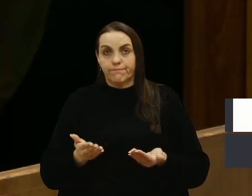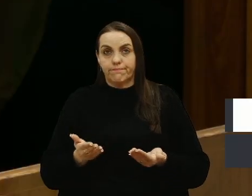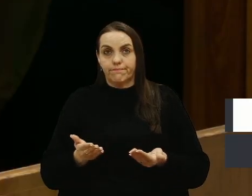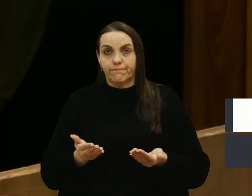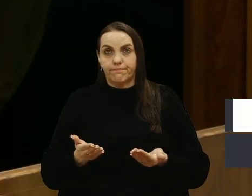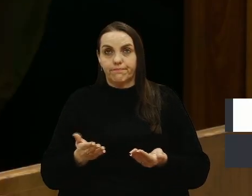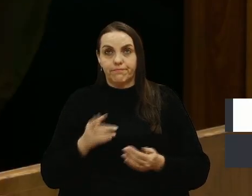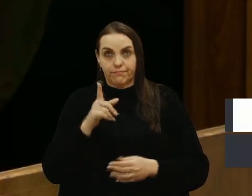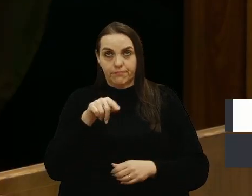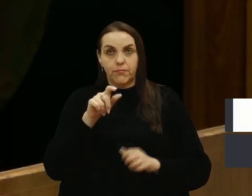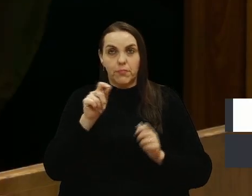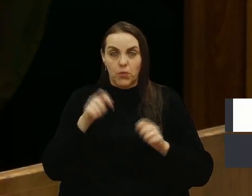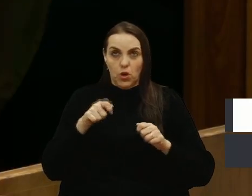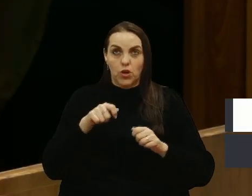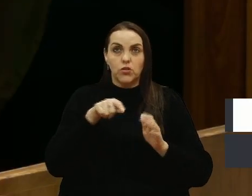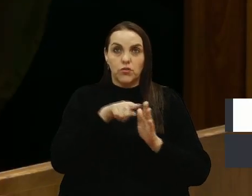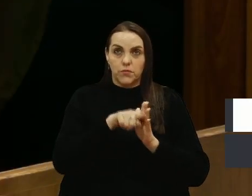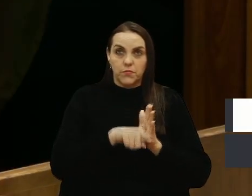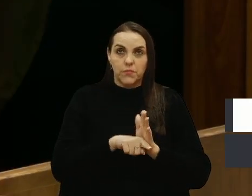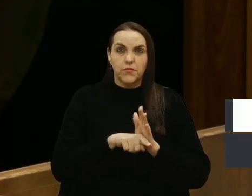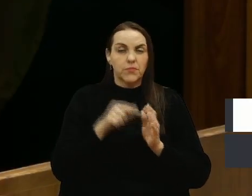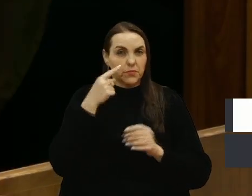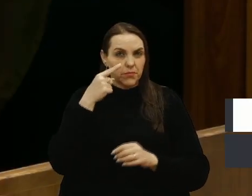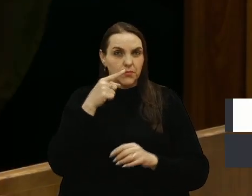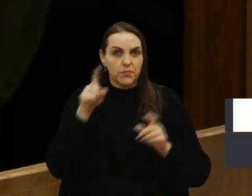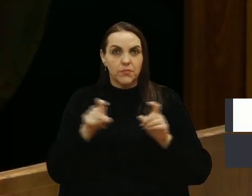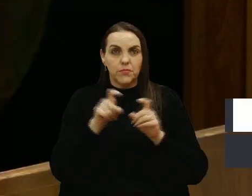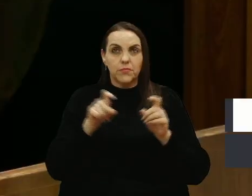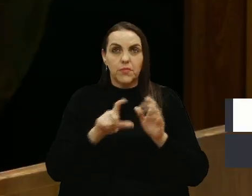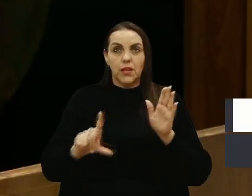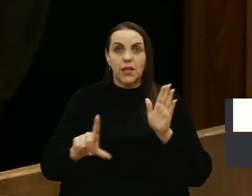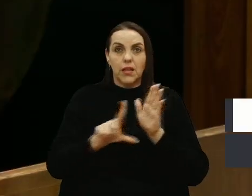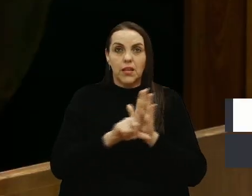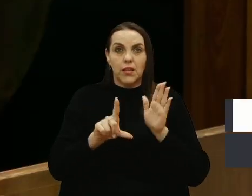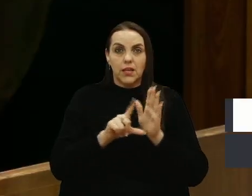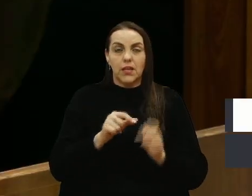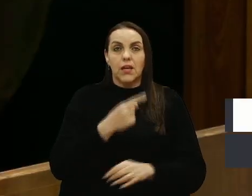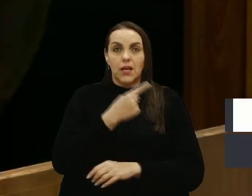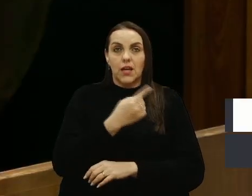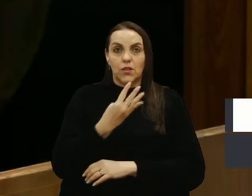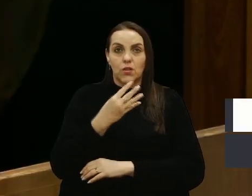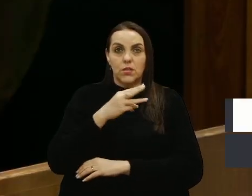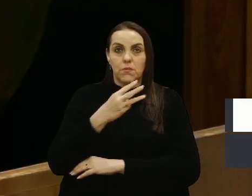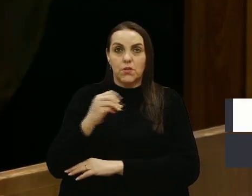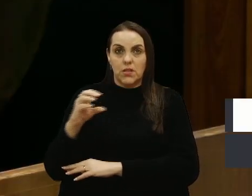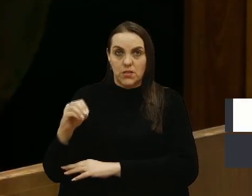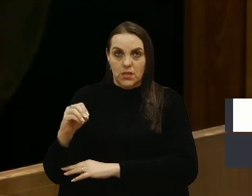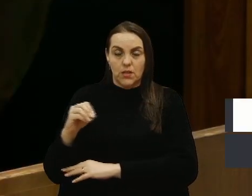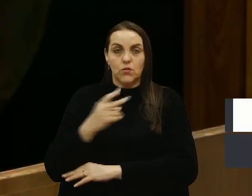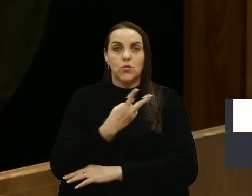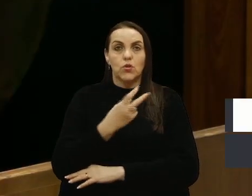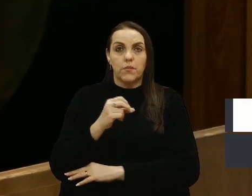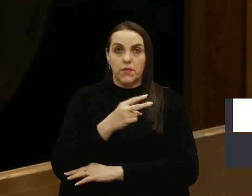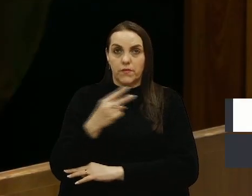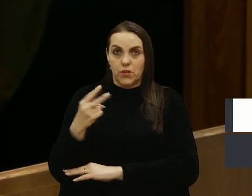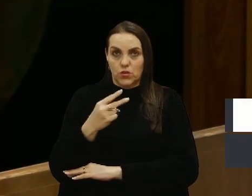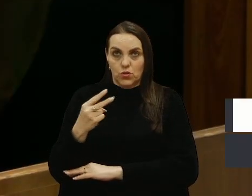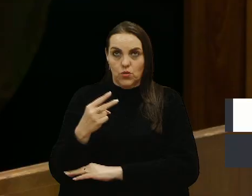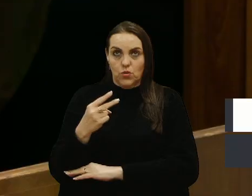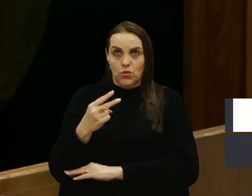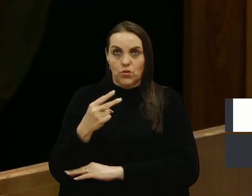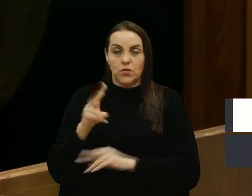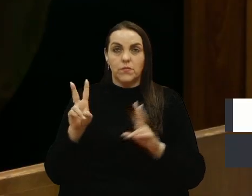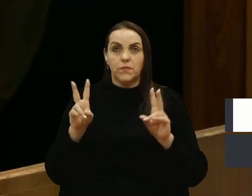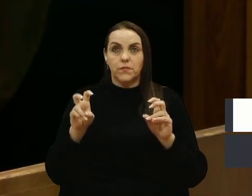senhor pode procurar, estou vendo que o senhor está no computador, então vamos lá. Lei 14.300 de 2022, que